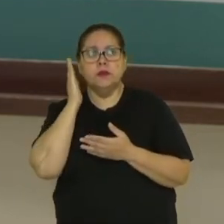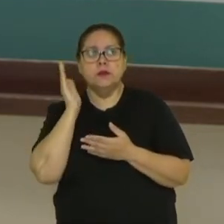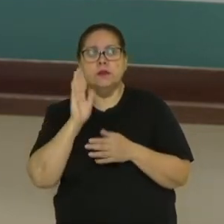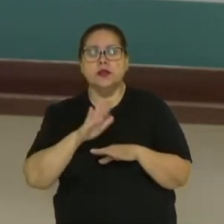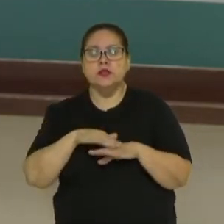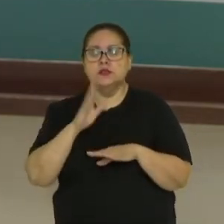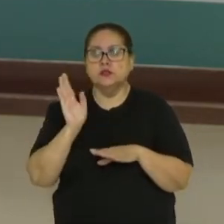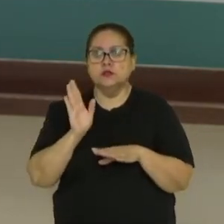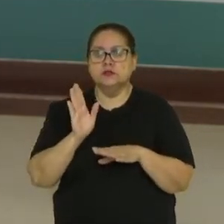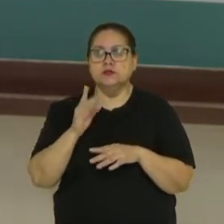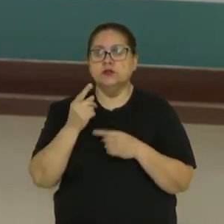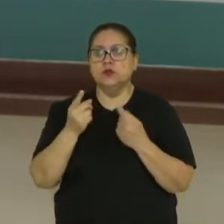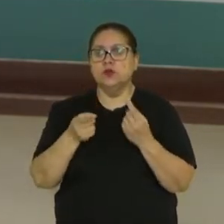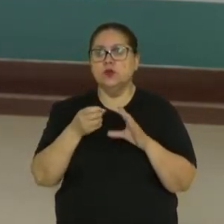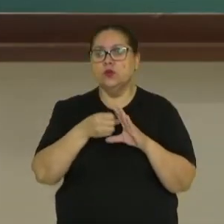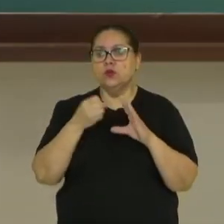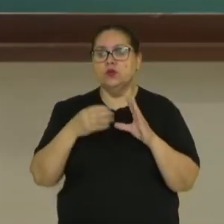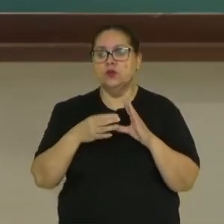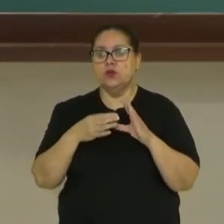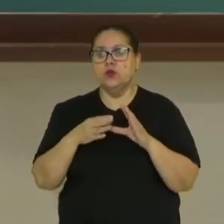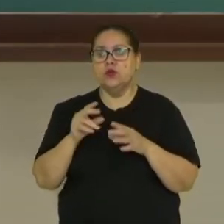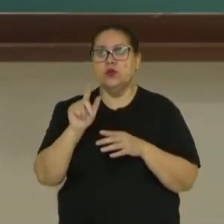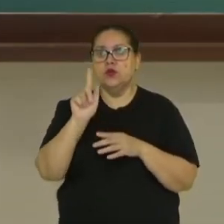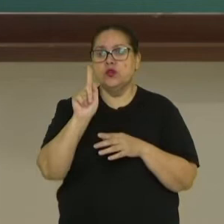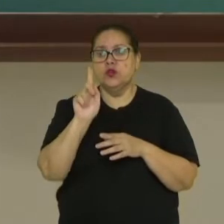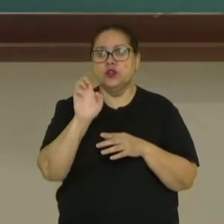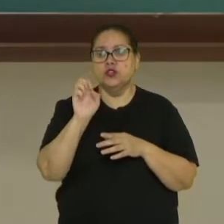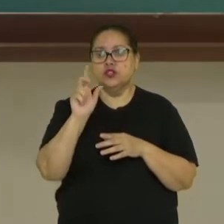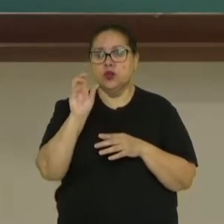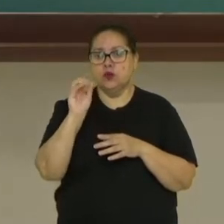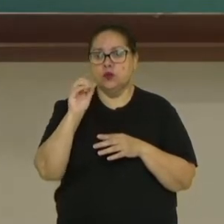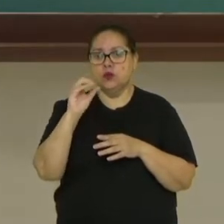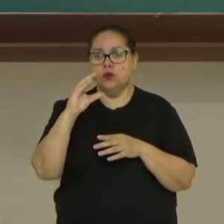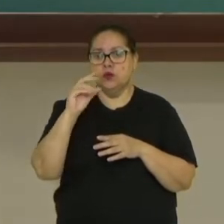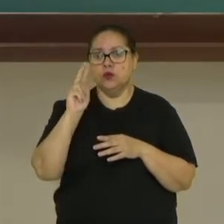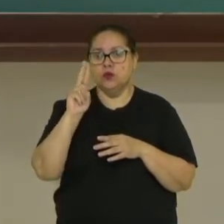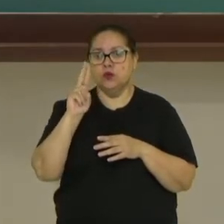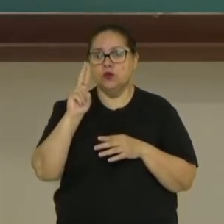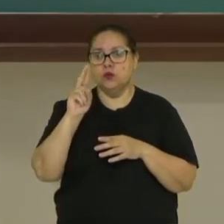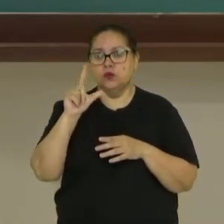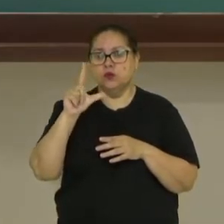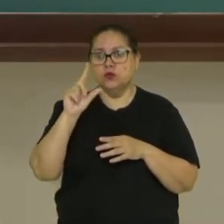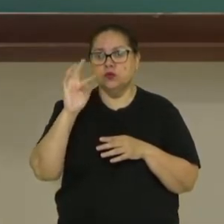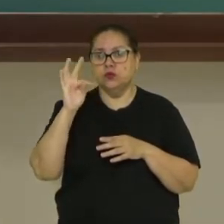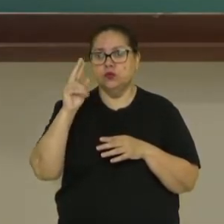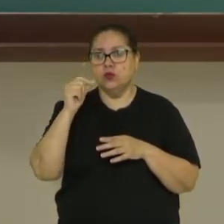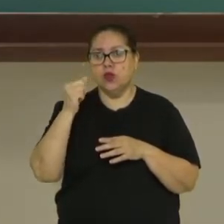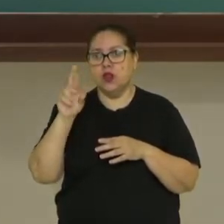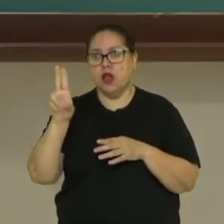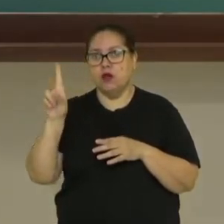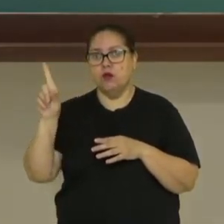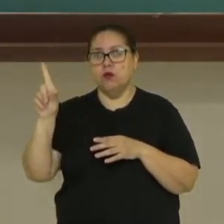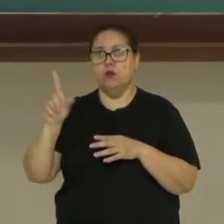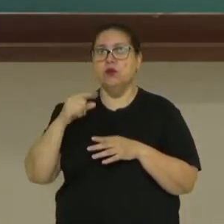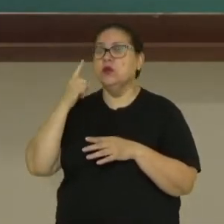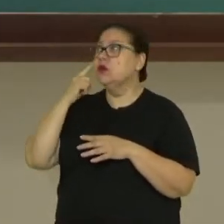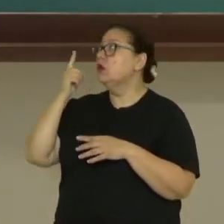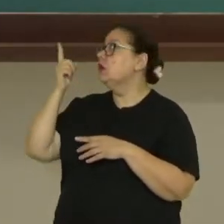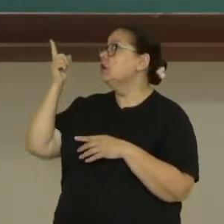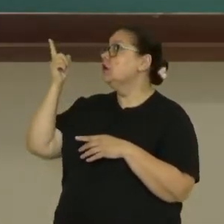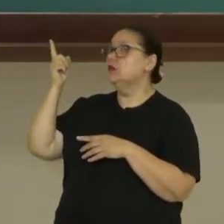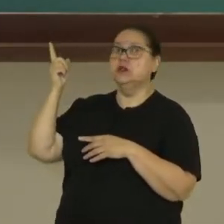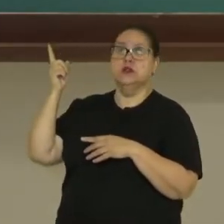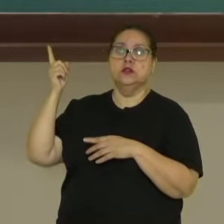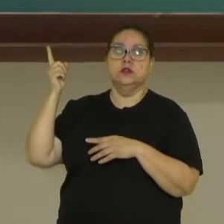temos o critério também por questão geocultural. Então esse mapa foi criado então pelo geógrafo, olha só, na verdade não